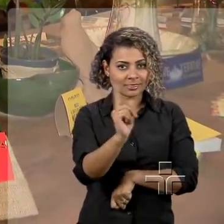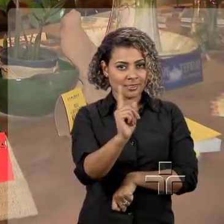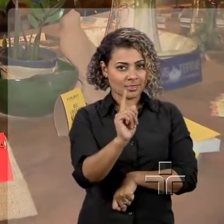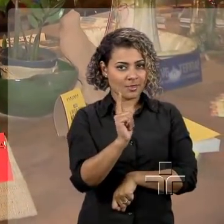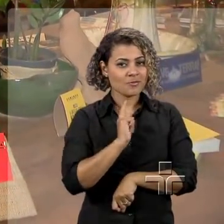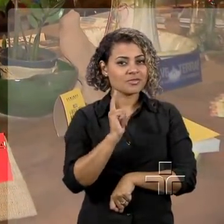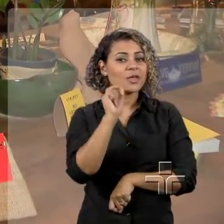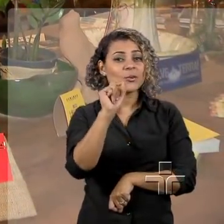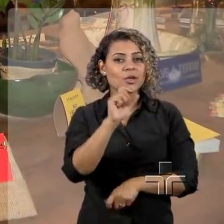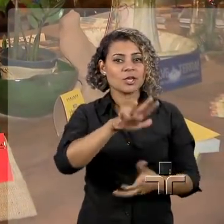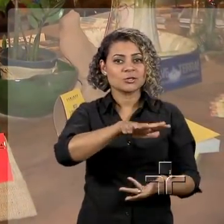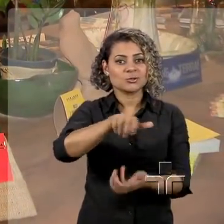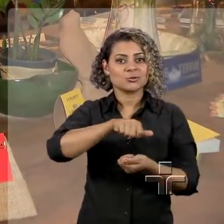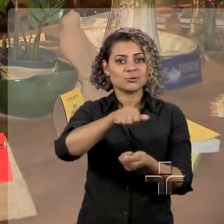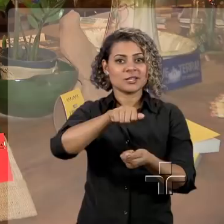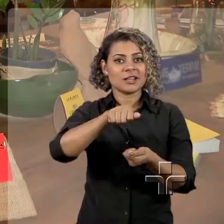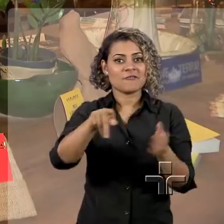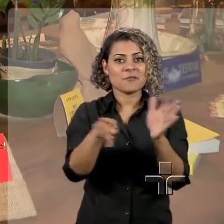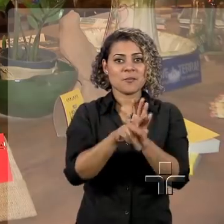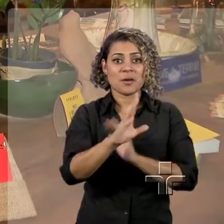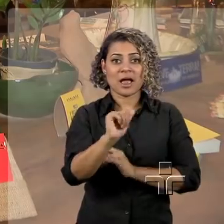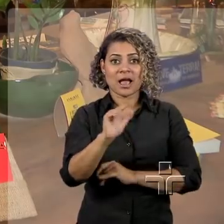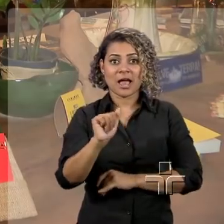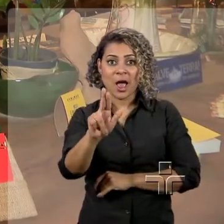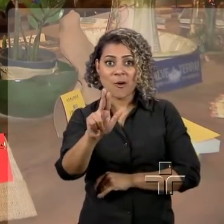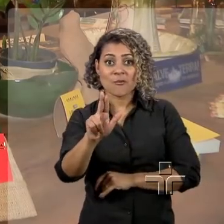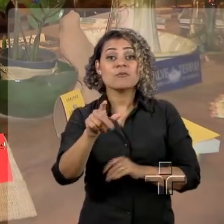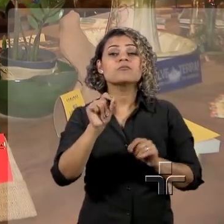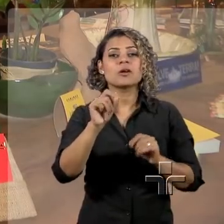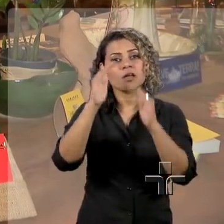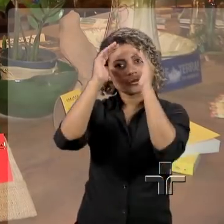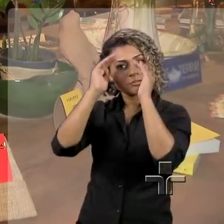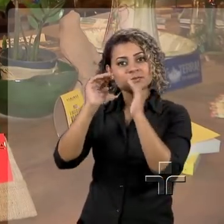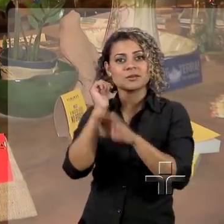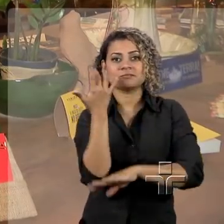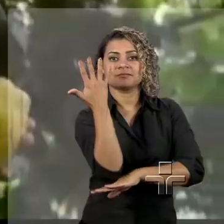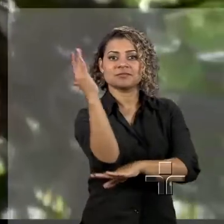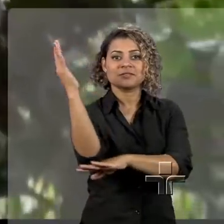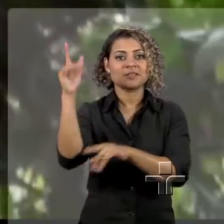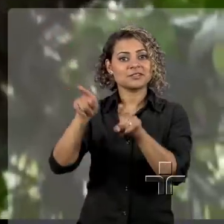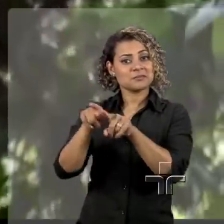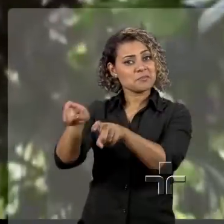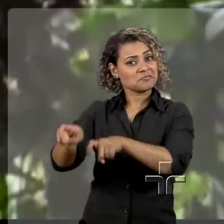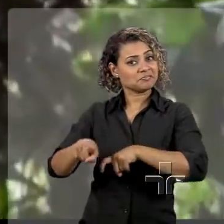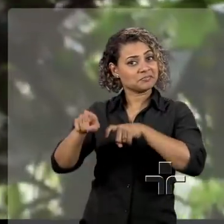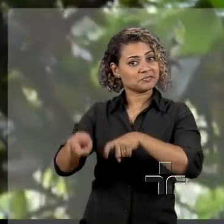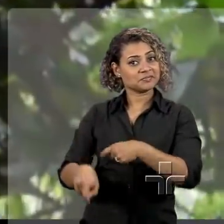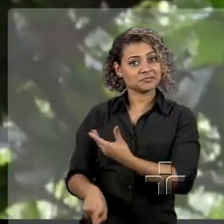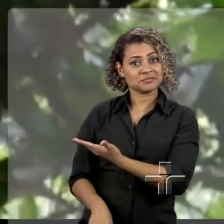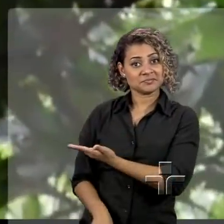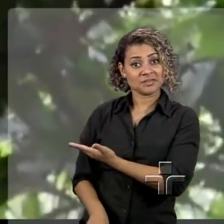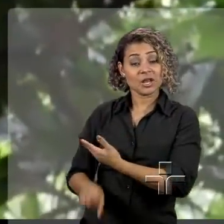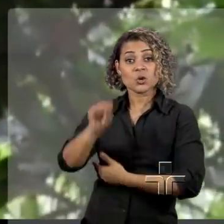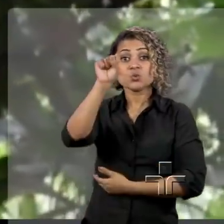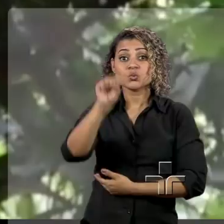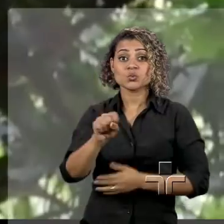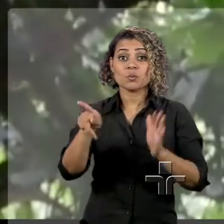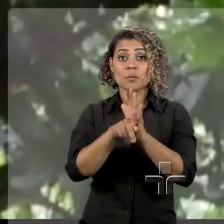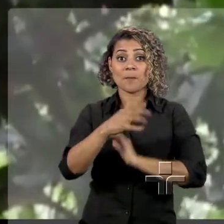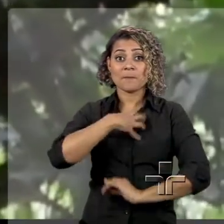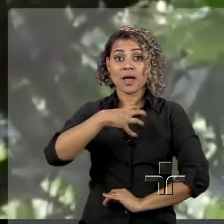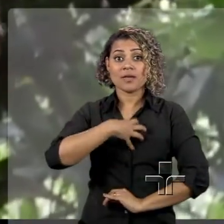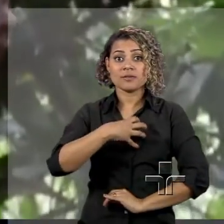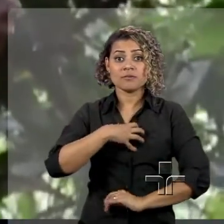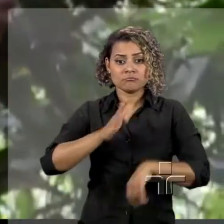cultivo sustentável do cacau respeita o meio ambiente e os agricultores. Produzido no sul da Bahia, o manejo